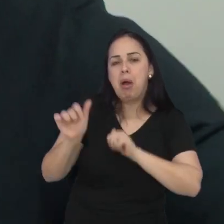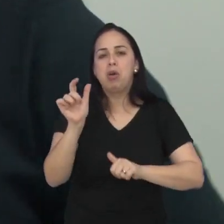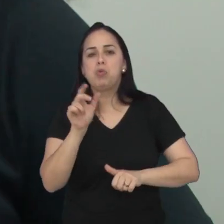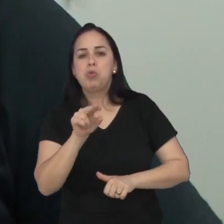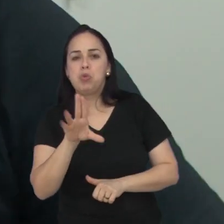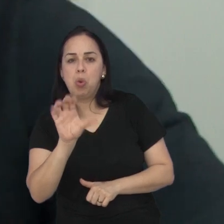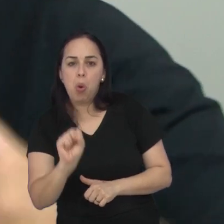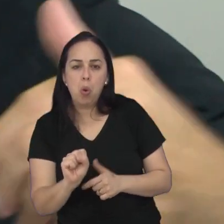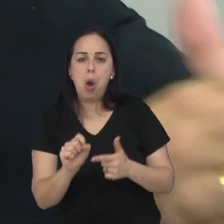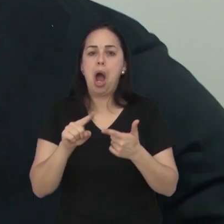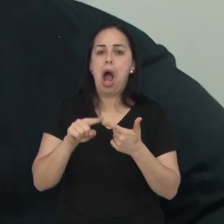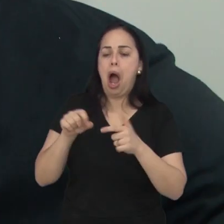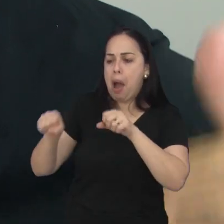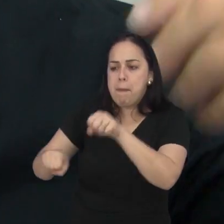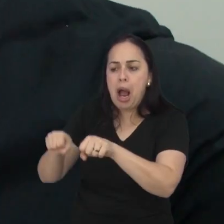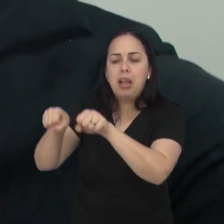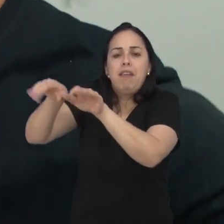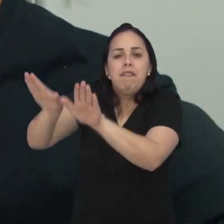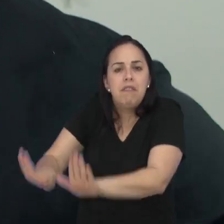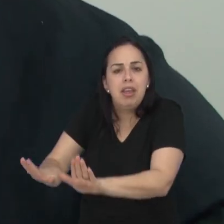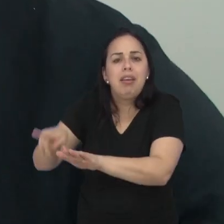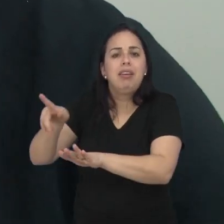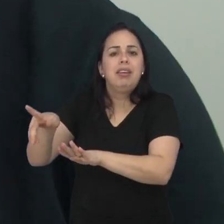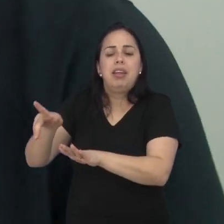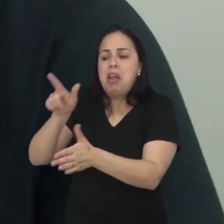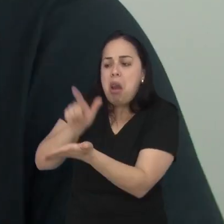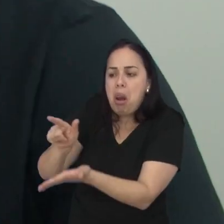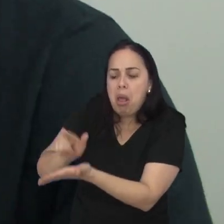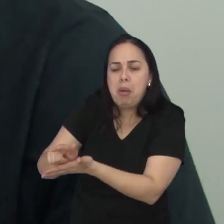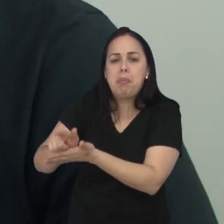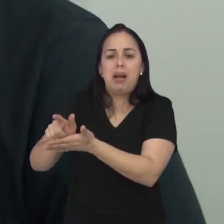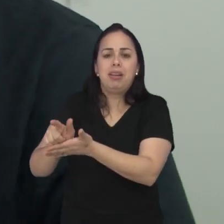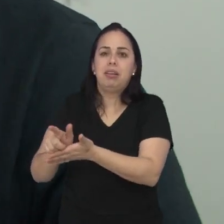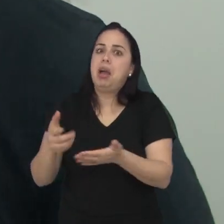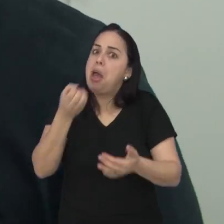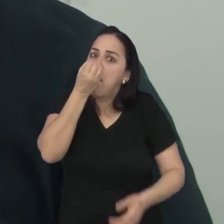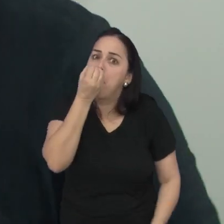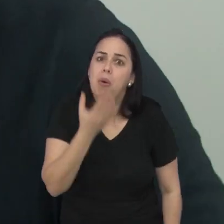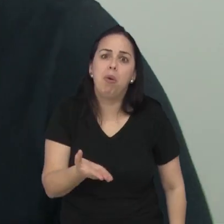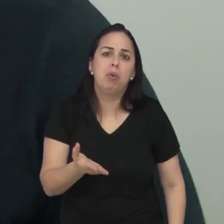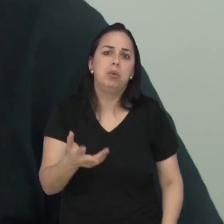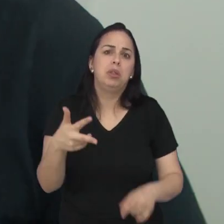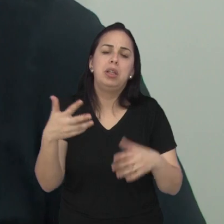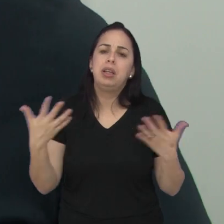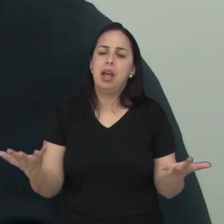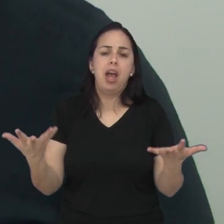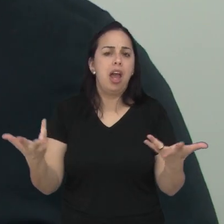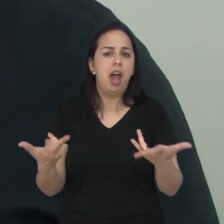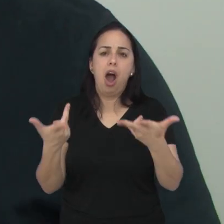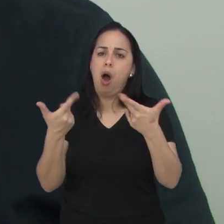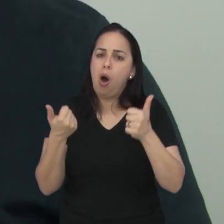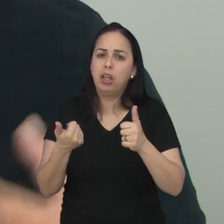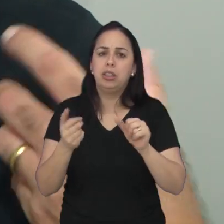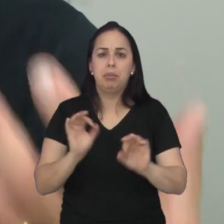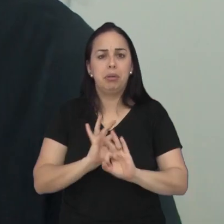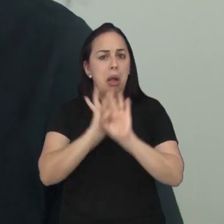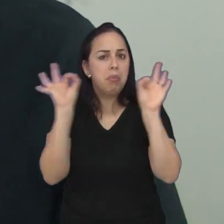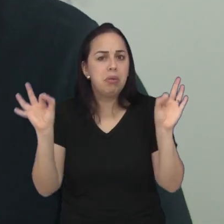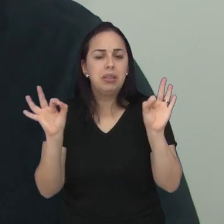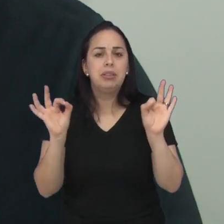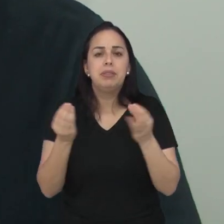parar, a gente tomar uma água, a gente tomar um suco, a gente deixar a bike lá, fazer todo o que tiver que fazer a manutenção. Isso é muito bacana, né? Você é uma forma